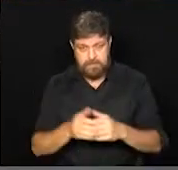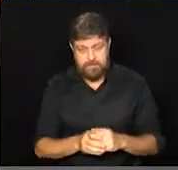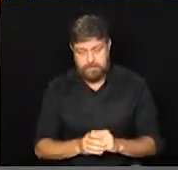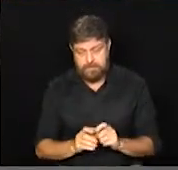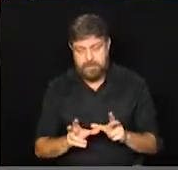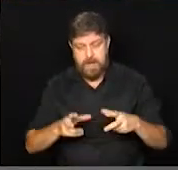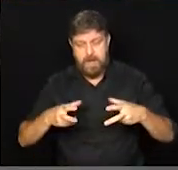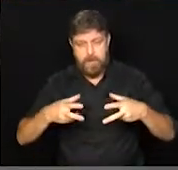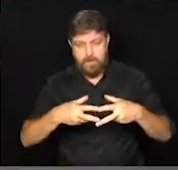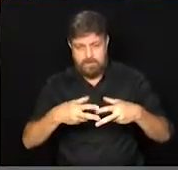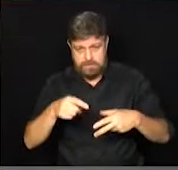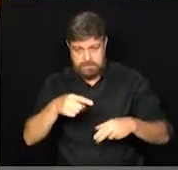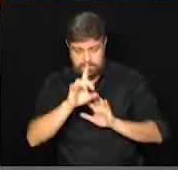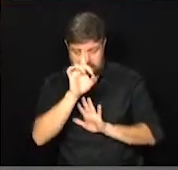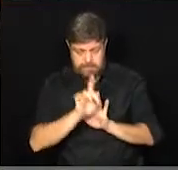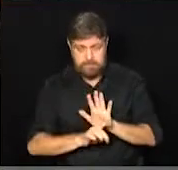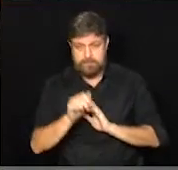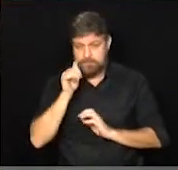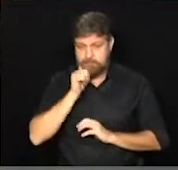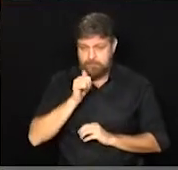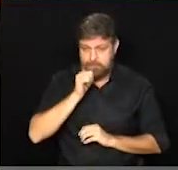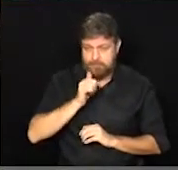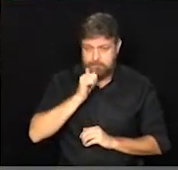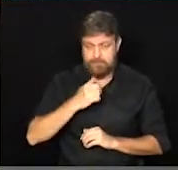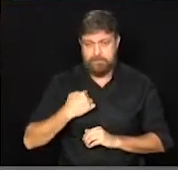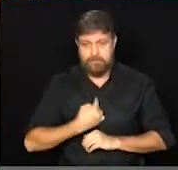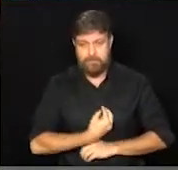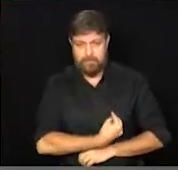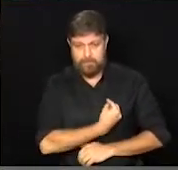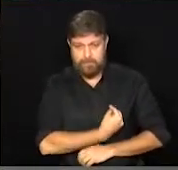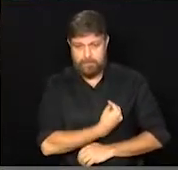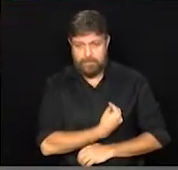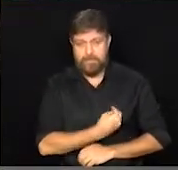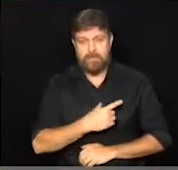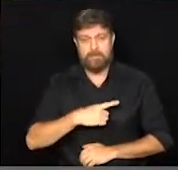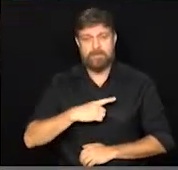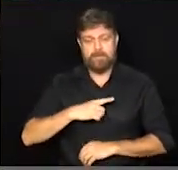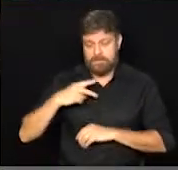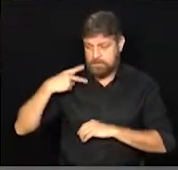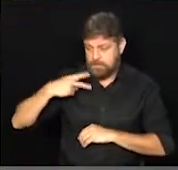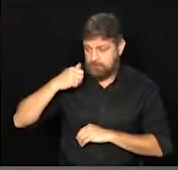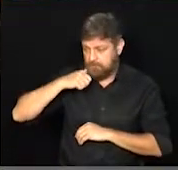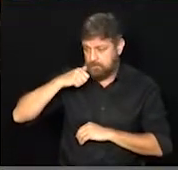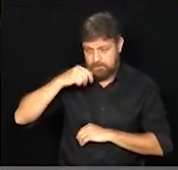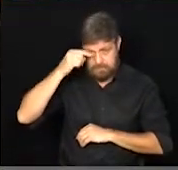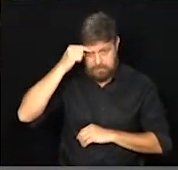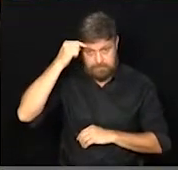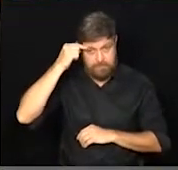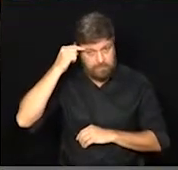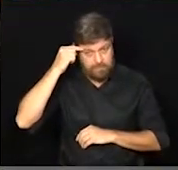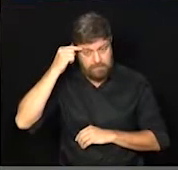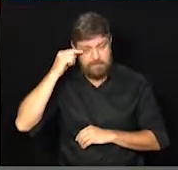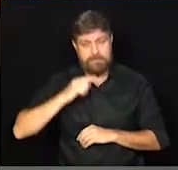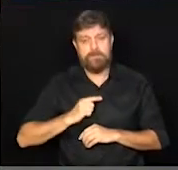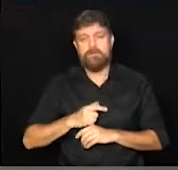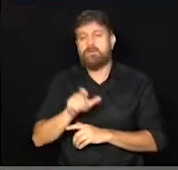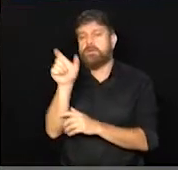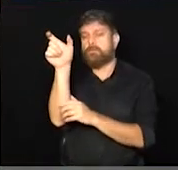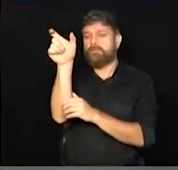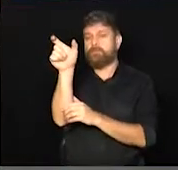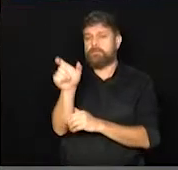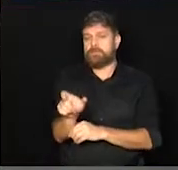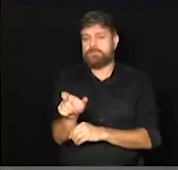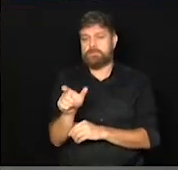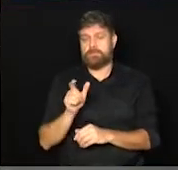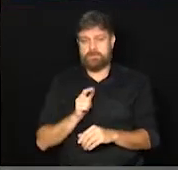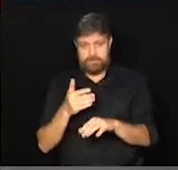Comissão dos Direitos da Mulher. Estamos aqui com a presença da vereadora Paula Miguel, que faz parte